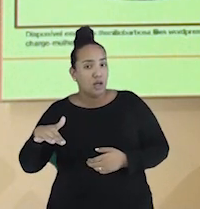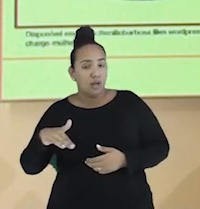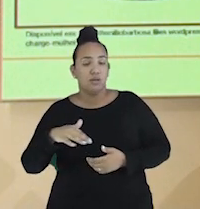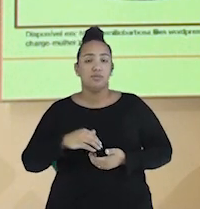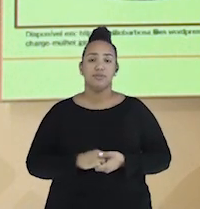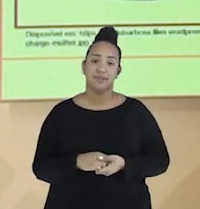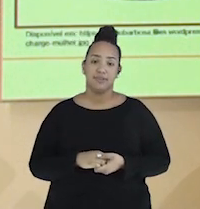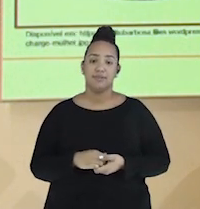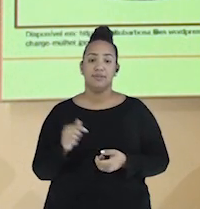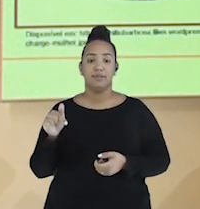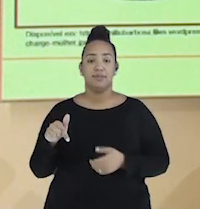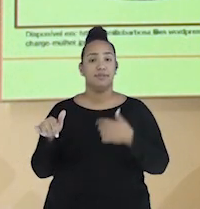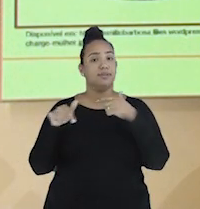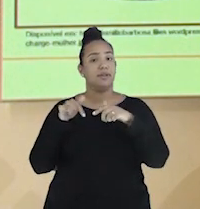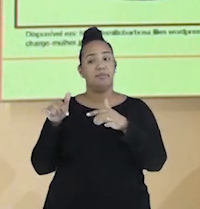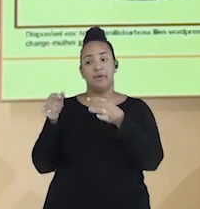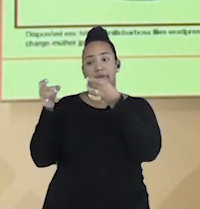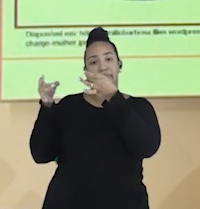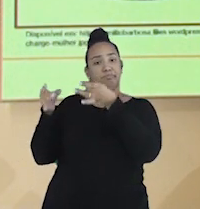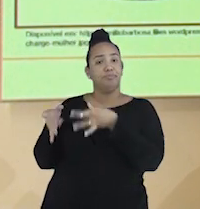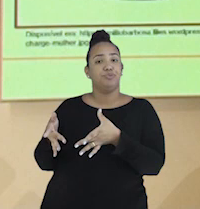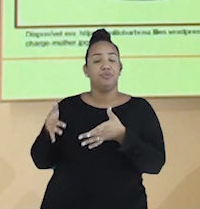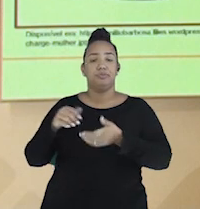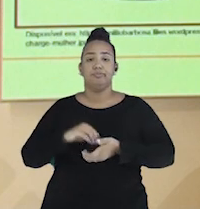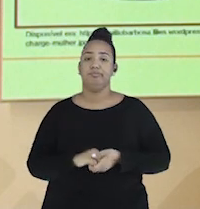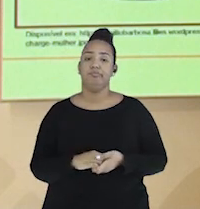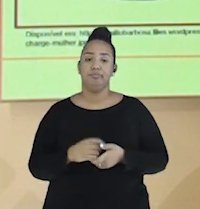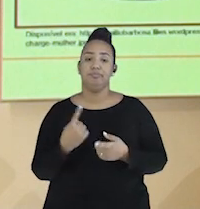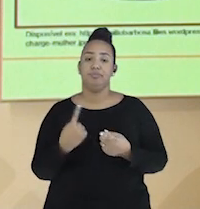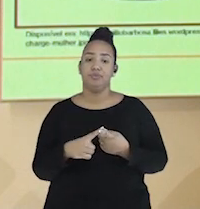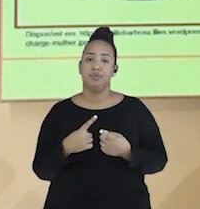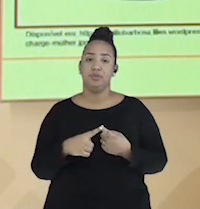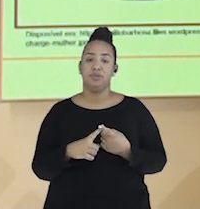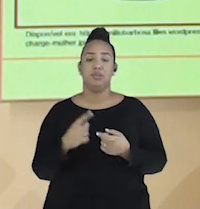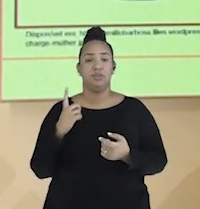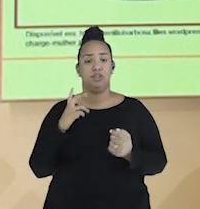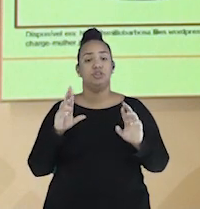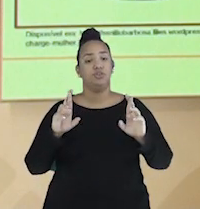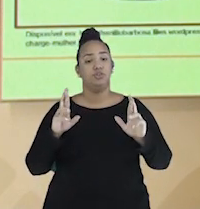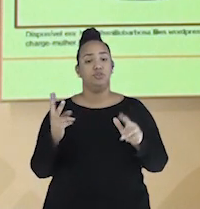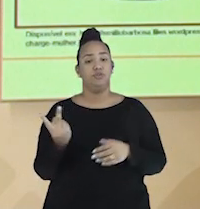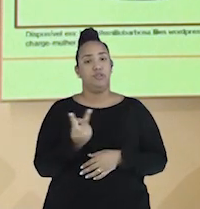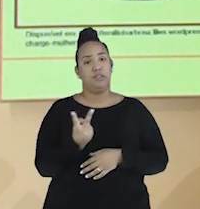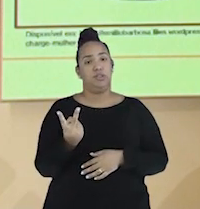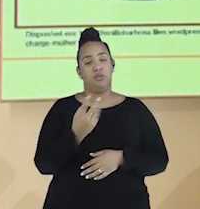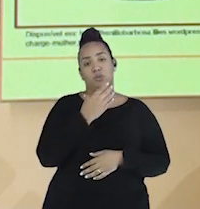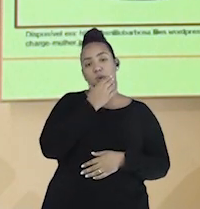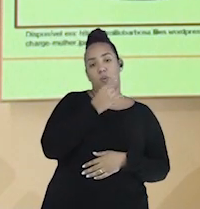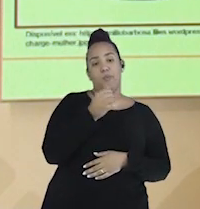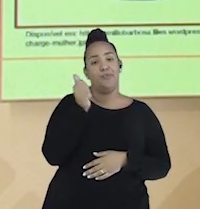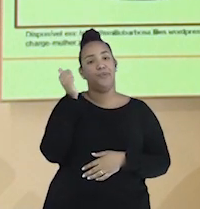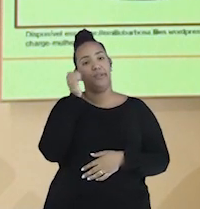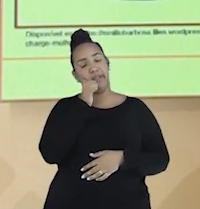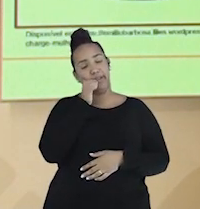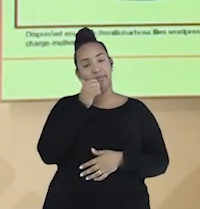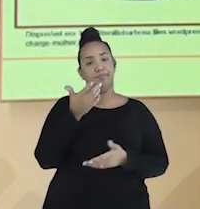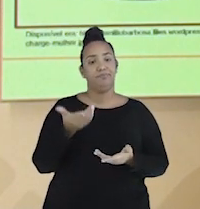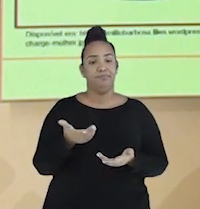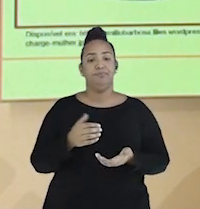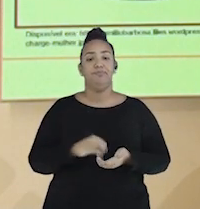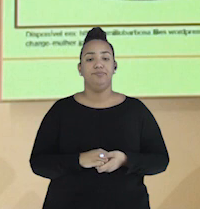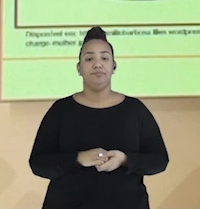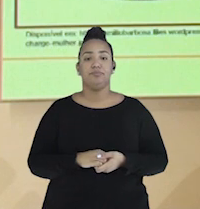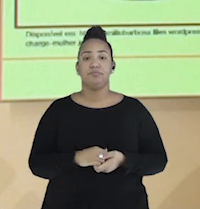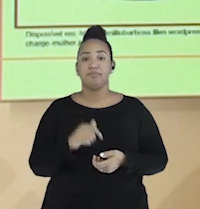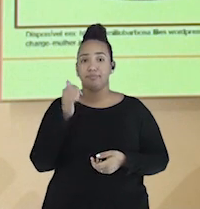e está deixando a carreira dela para trás por causa da diferença com que são tratadas. As